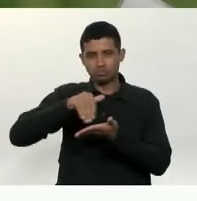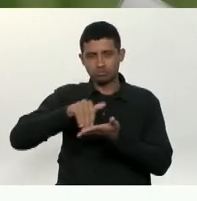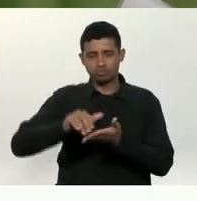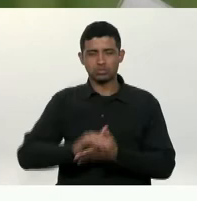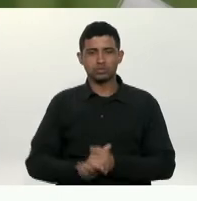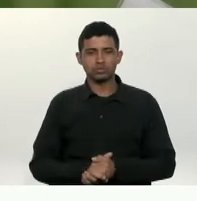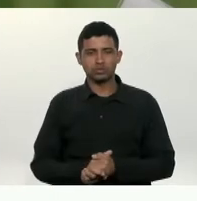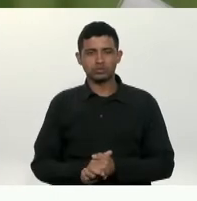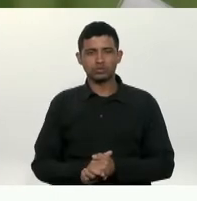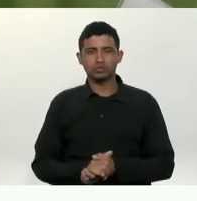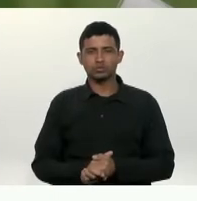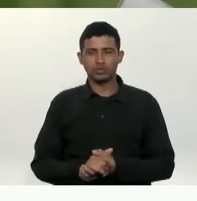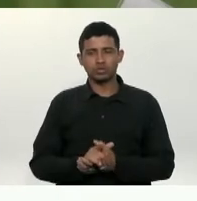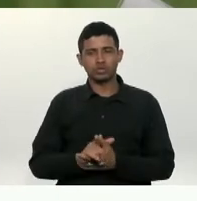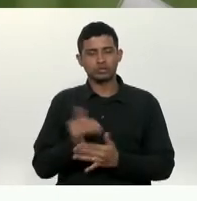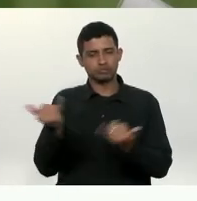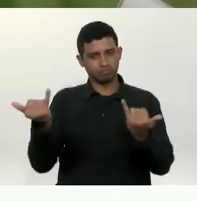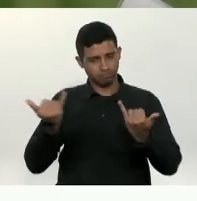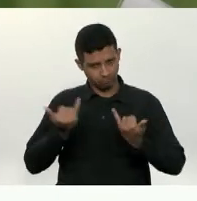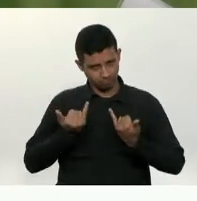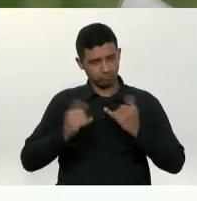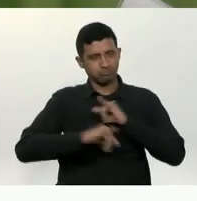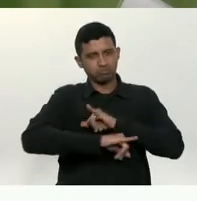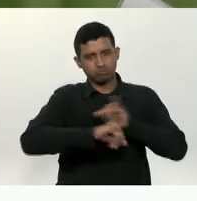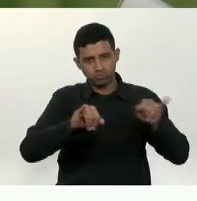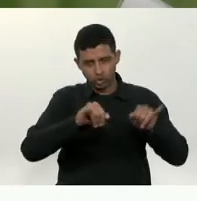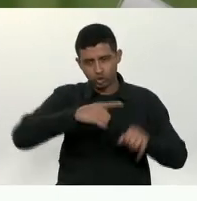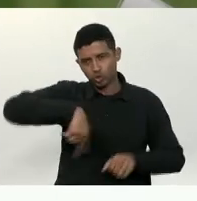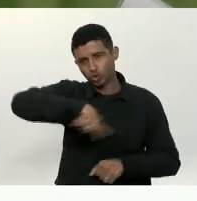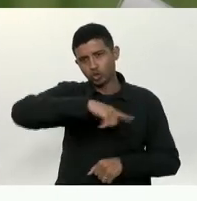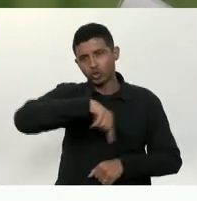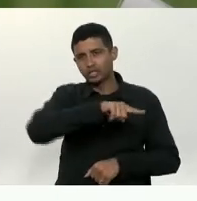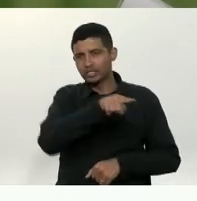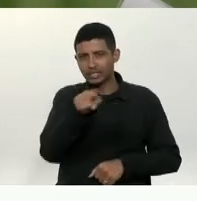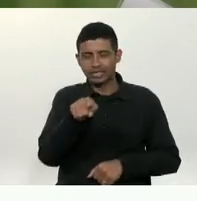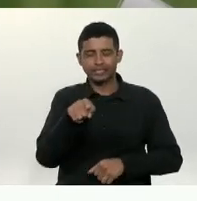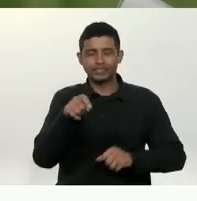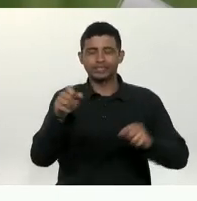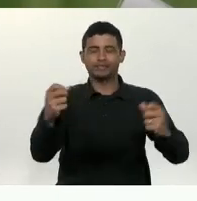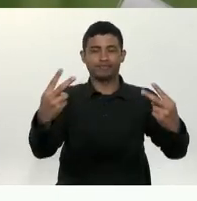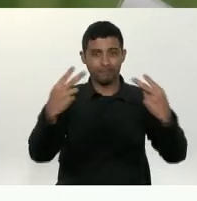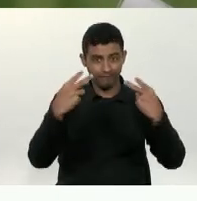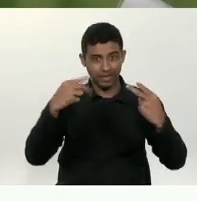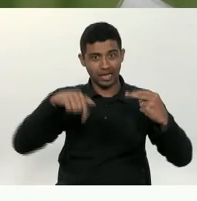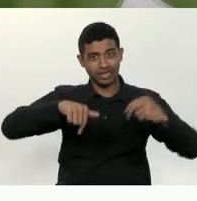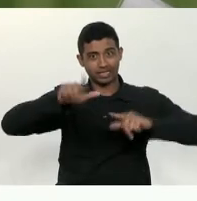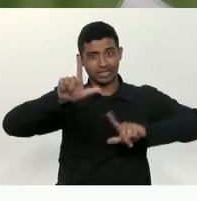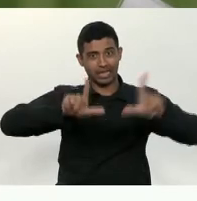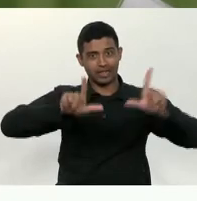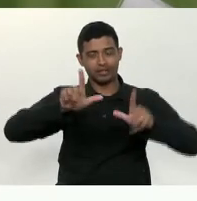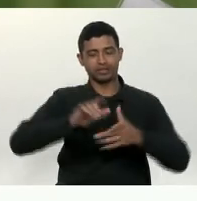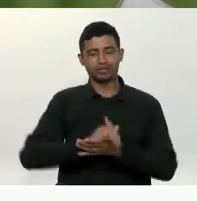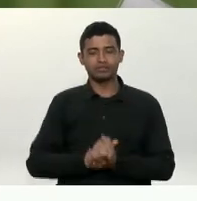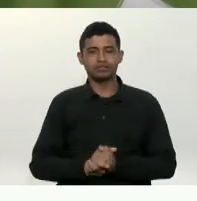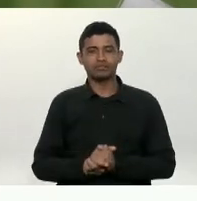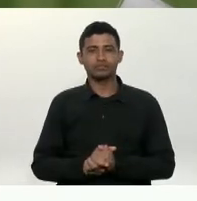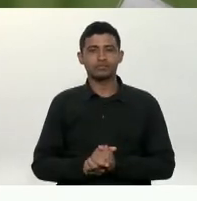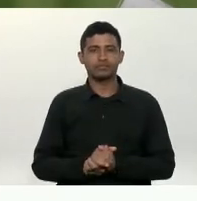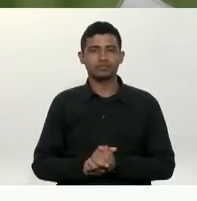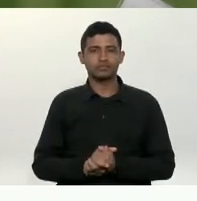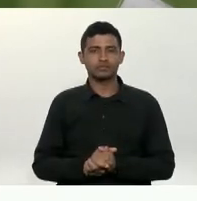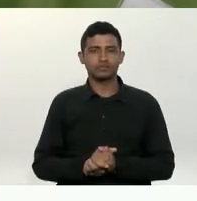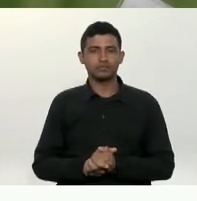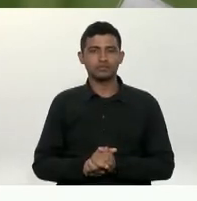aí comunicou-nos e a todos aqueles que estão nos assistindo ao vivo, queria e já